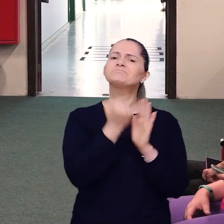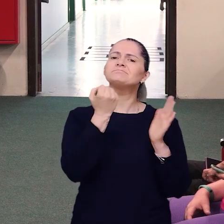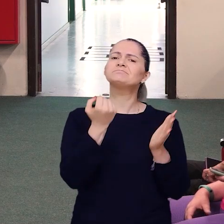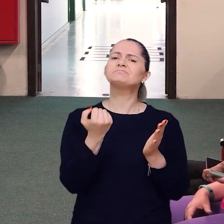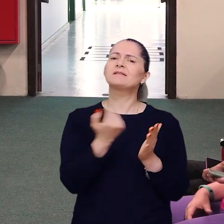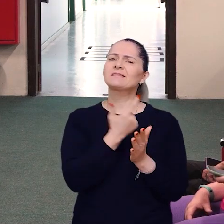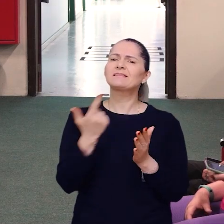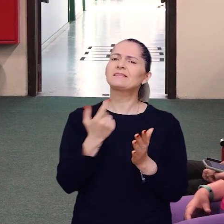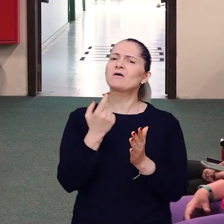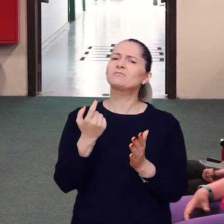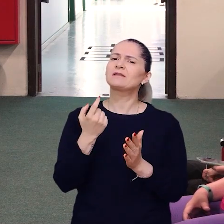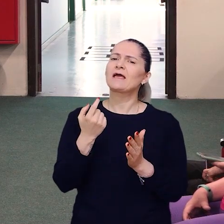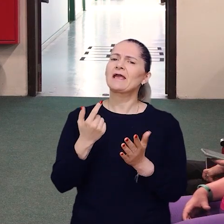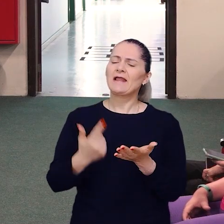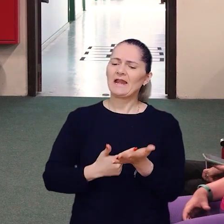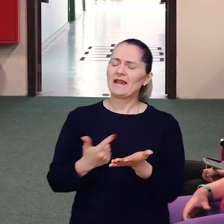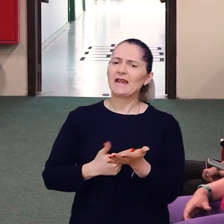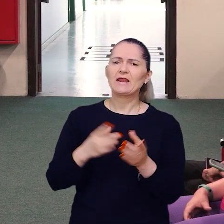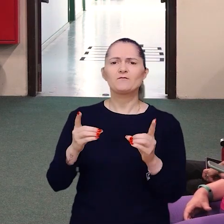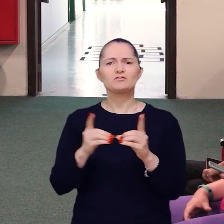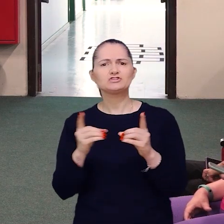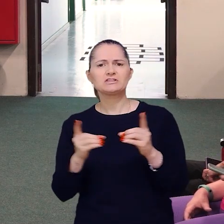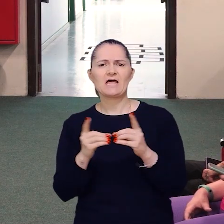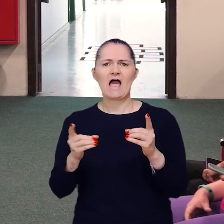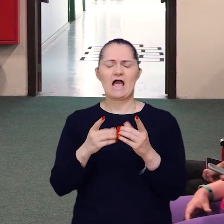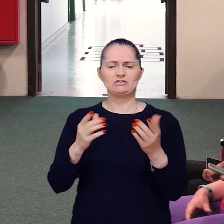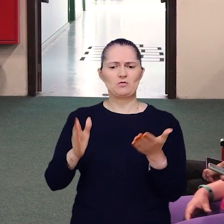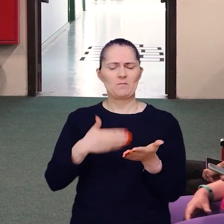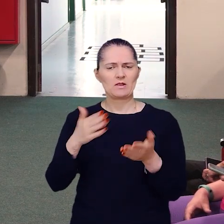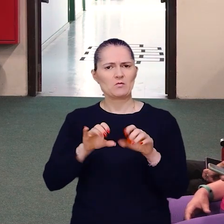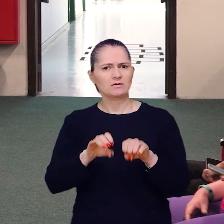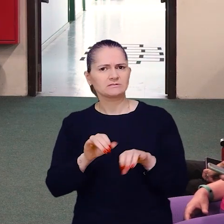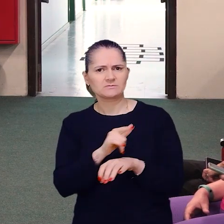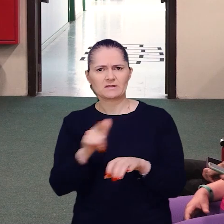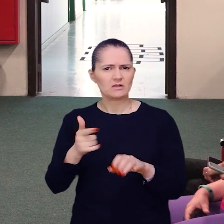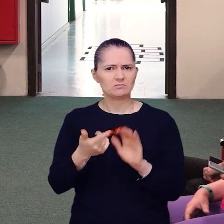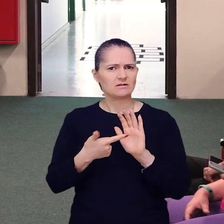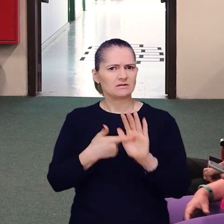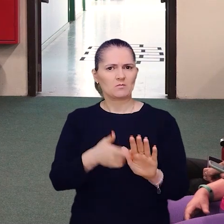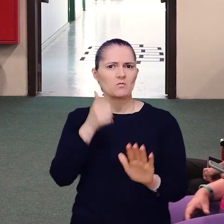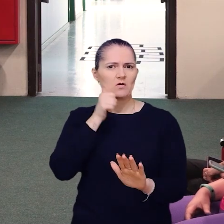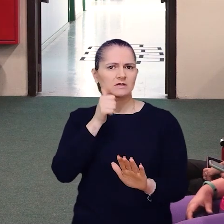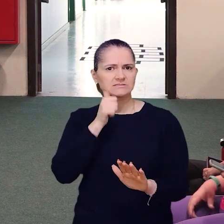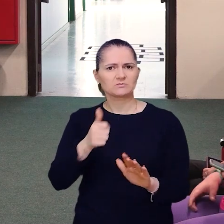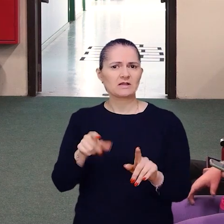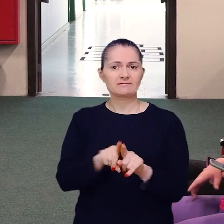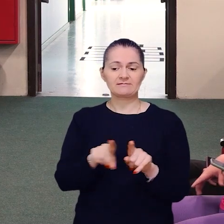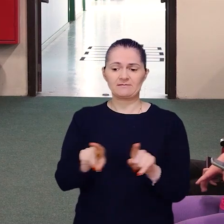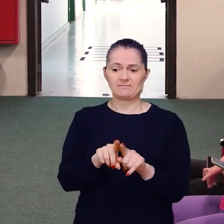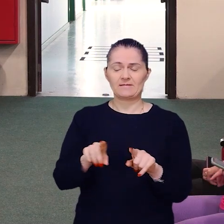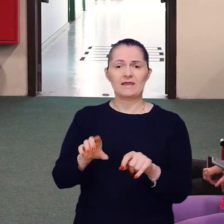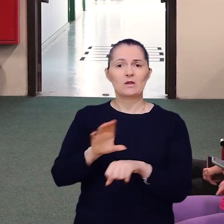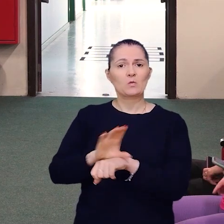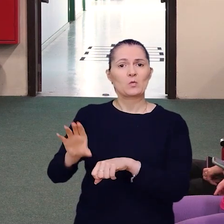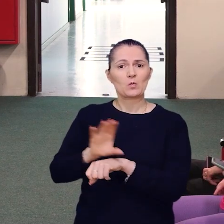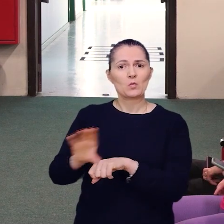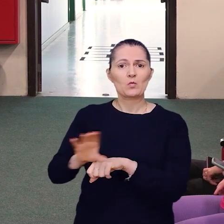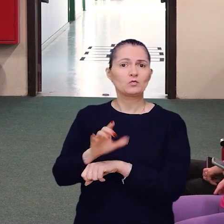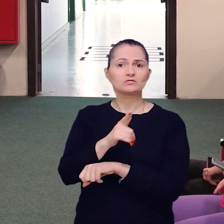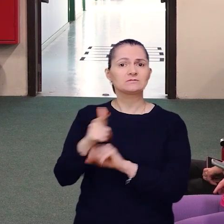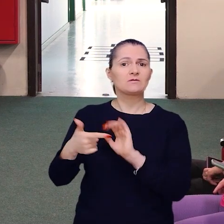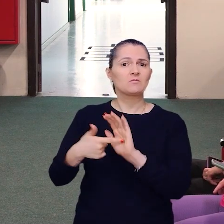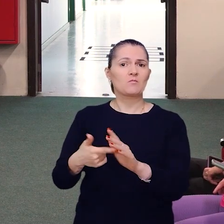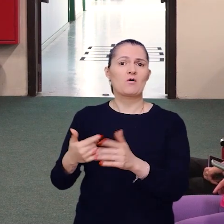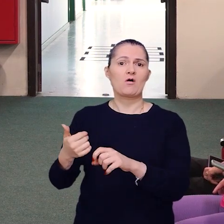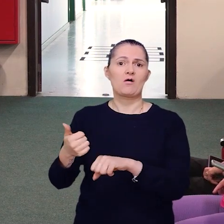estão nos livros didáticos, nos manuais de ensino? Por que elas não aparecem nas grades curriculares dos